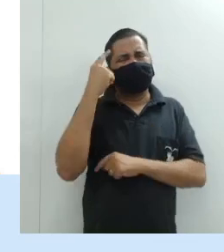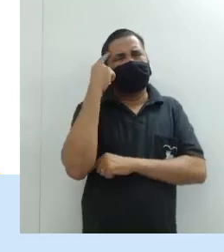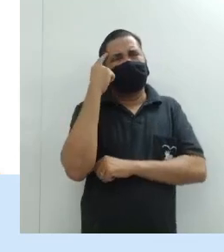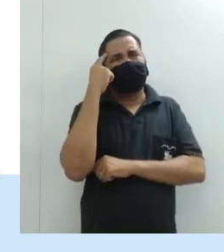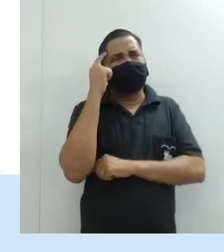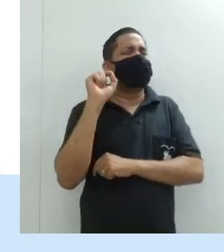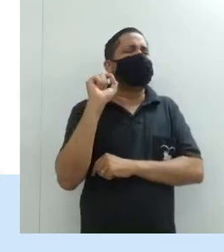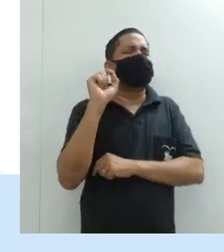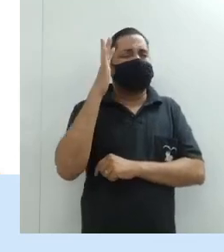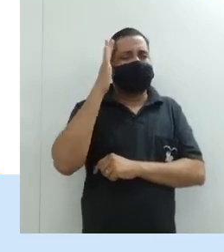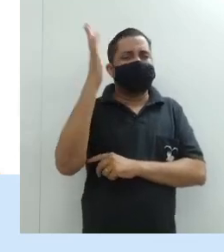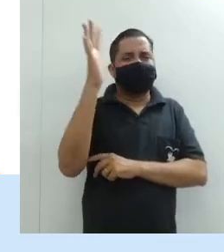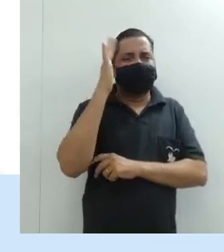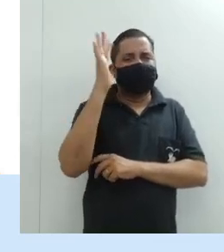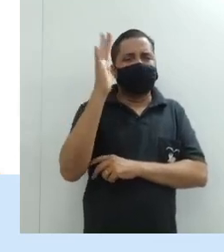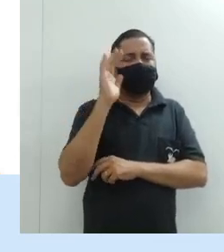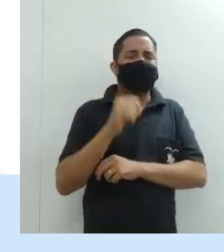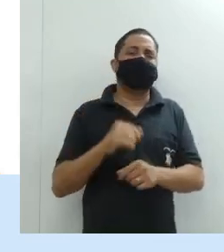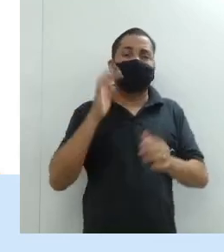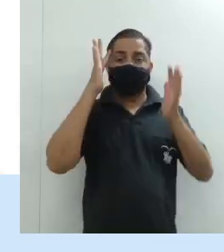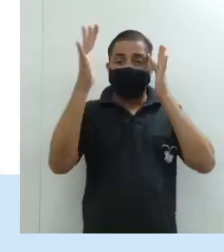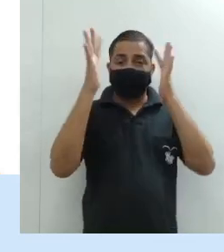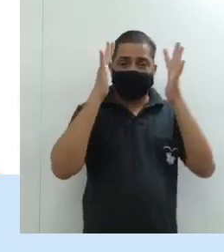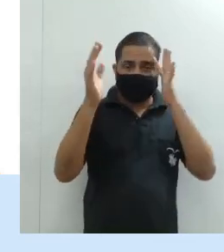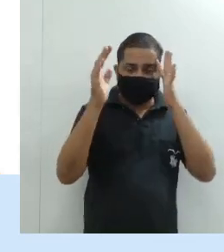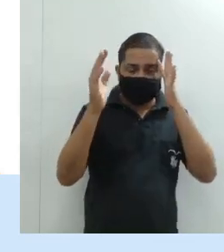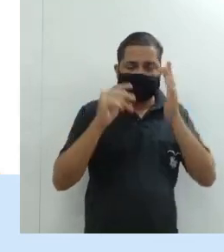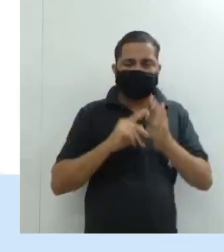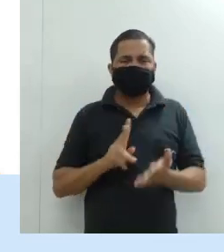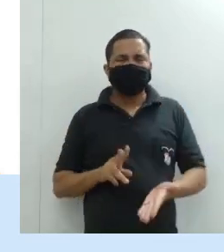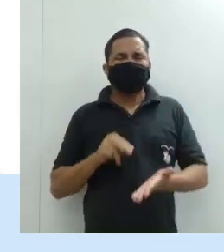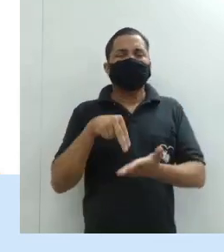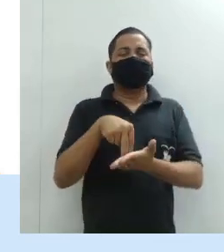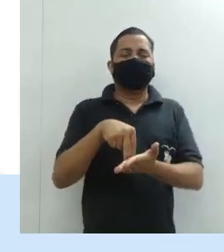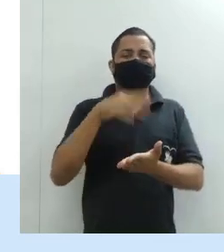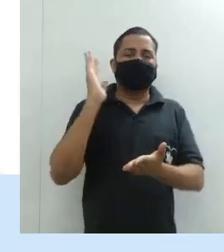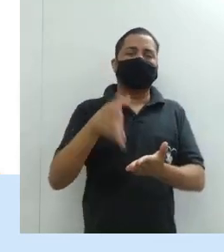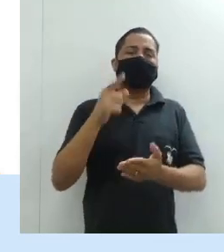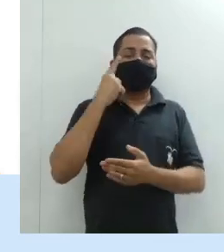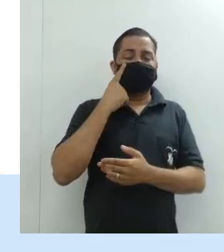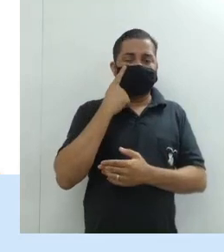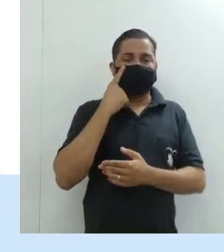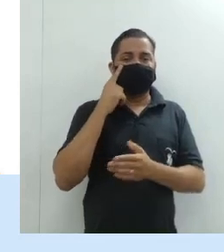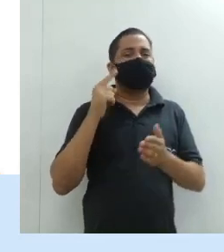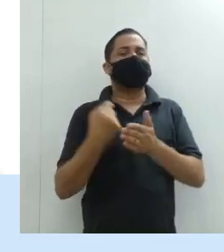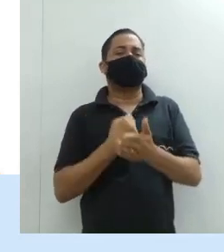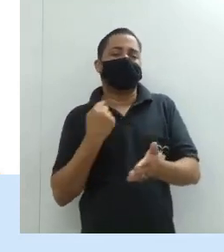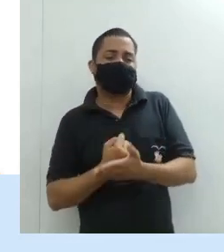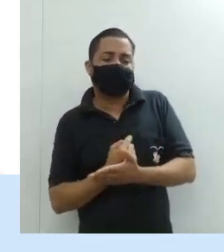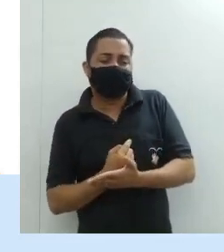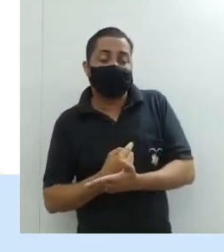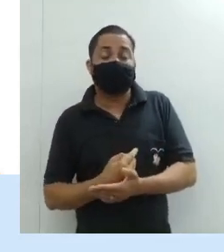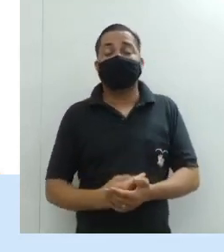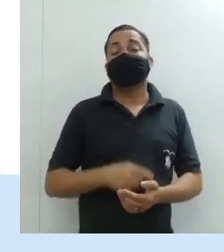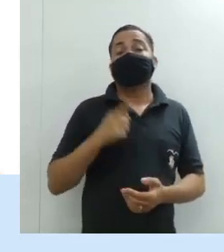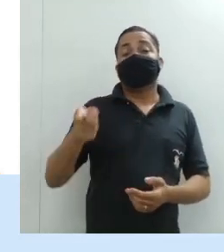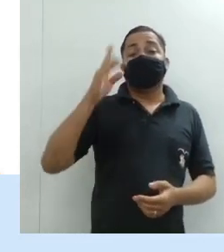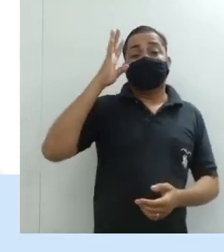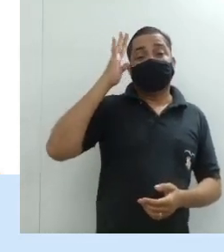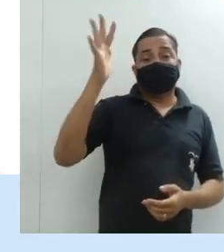seria uma reflexão filosófica? Tomar uma atitude, nós já vimos, é interrogar-se. A